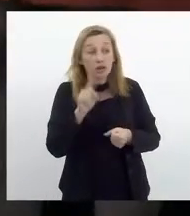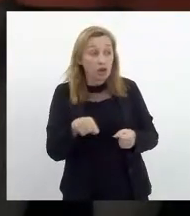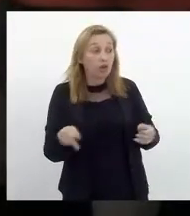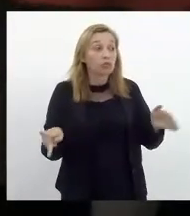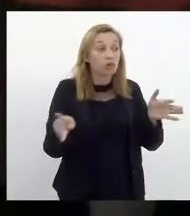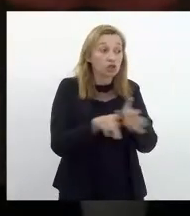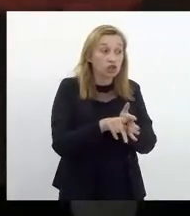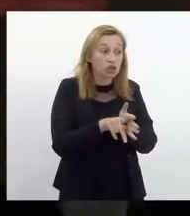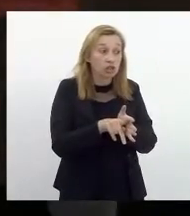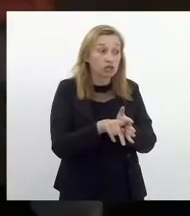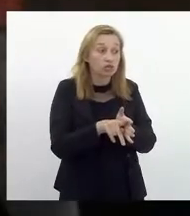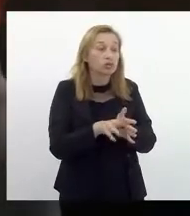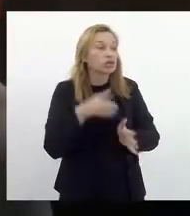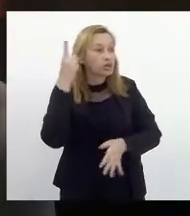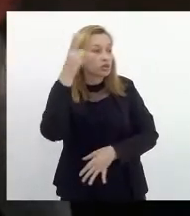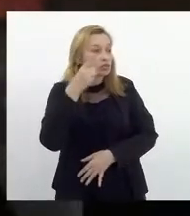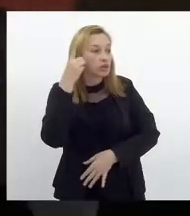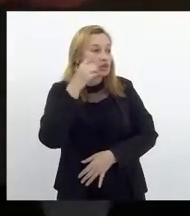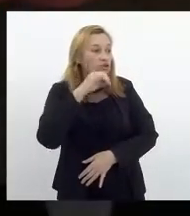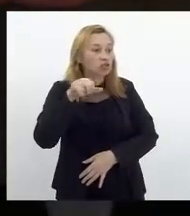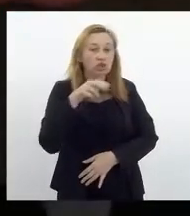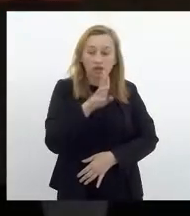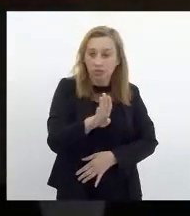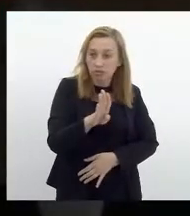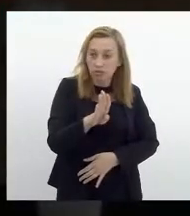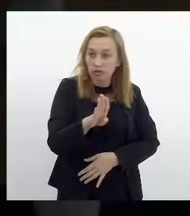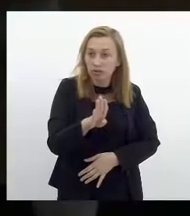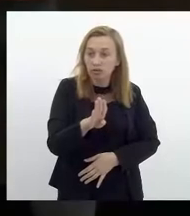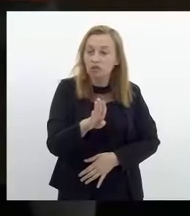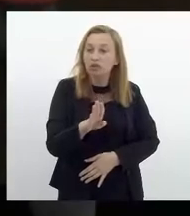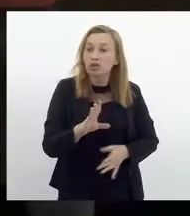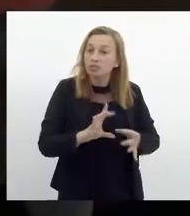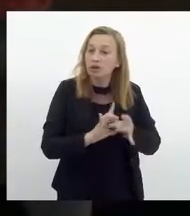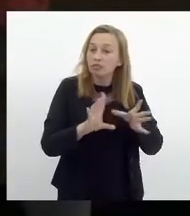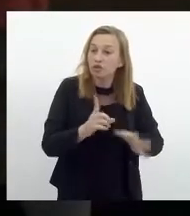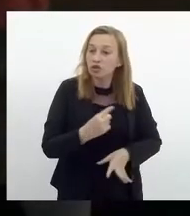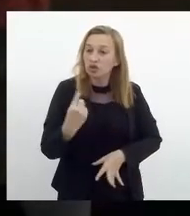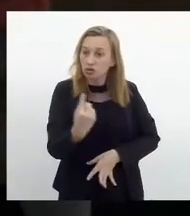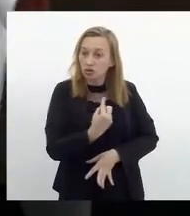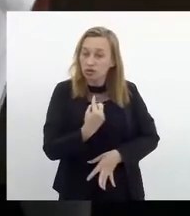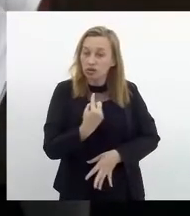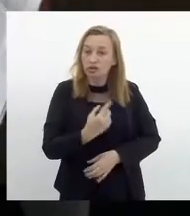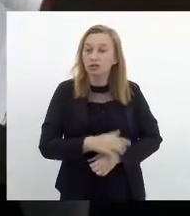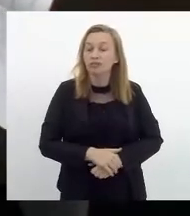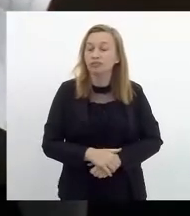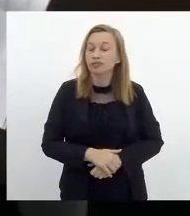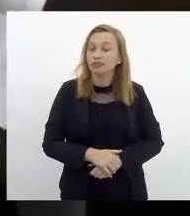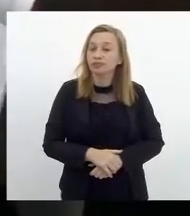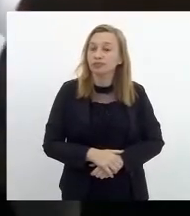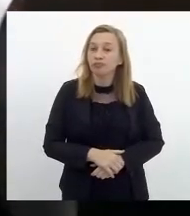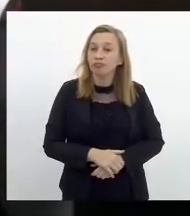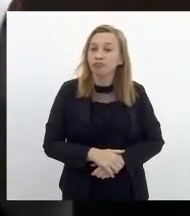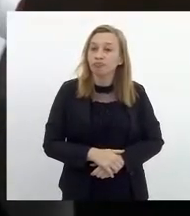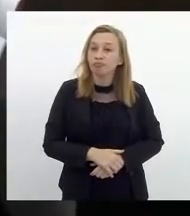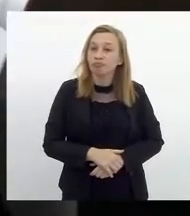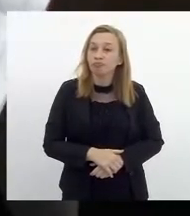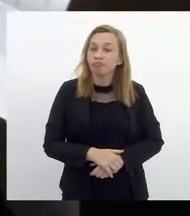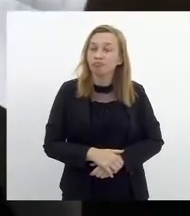projeto, deputado Jair Amorim, esse é um projeto que nos permite, Jair Bittencourt, esse é um projeto